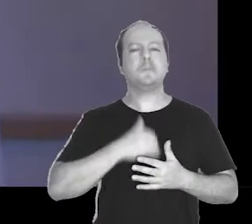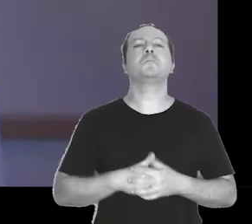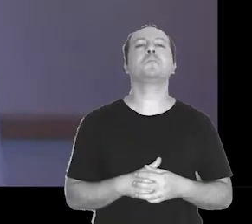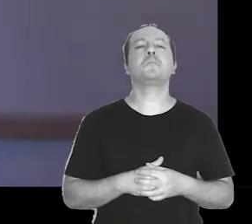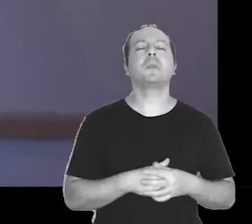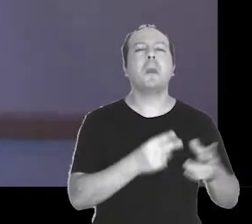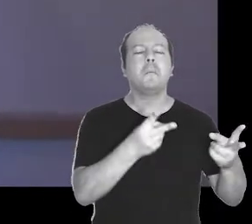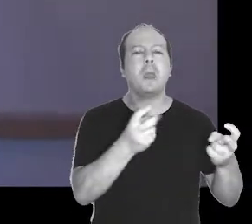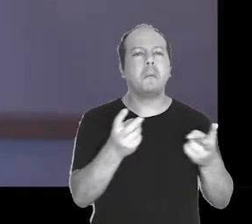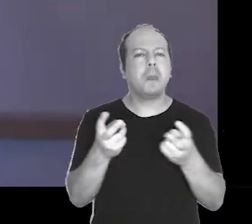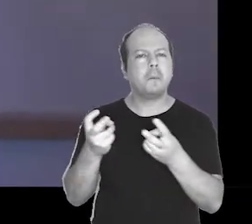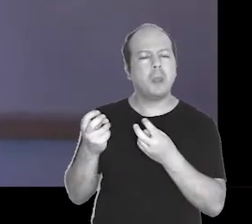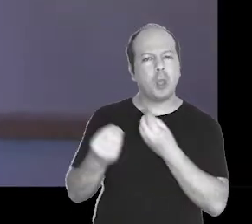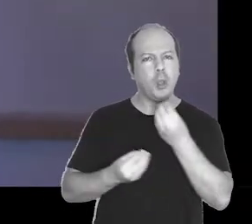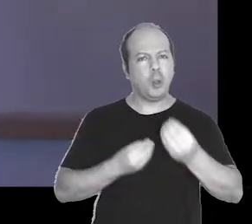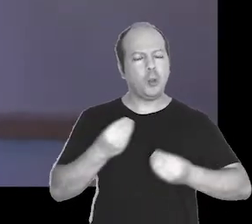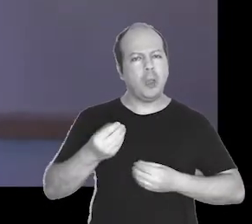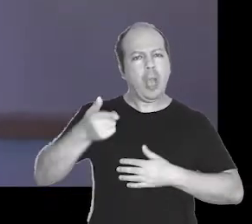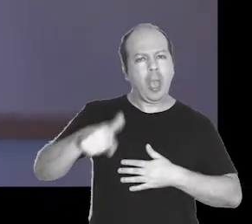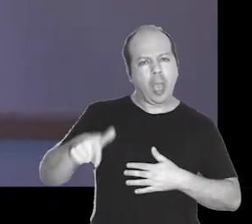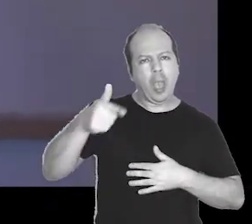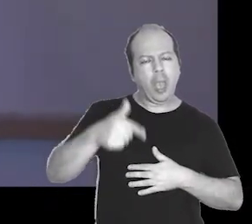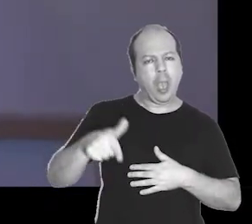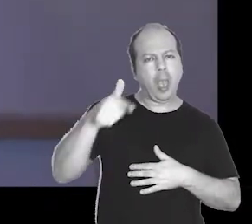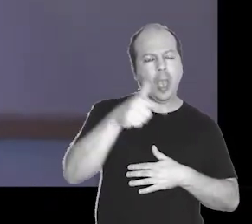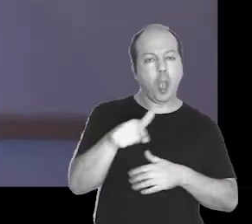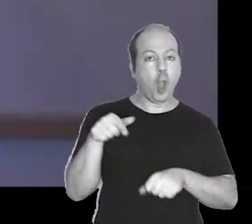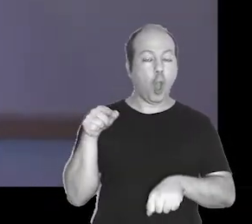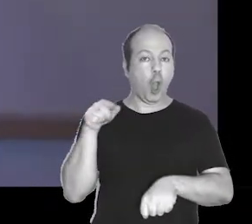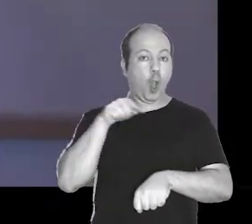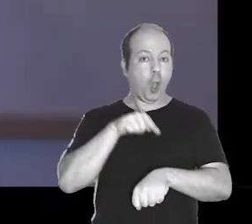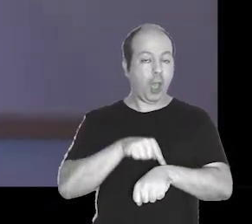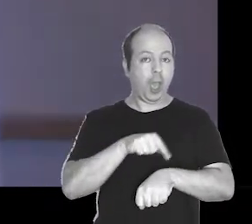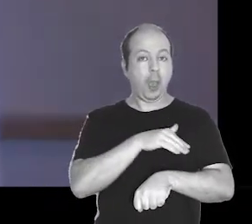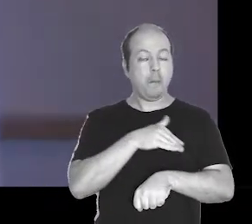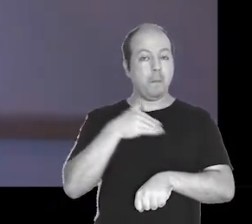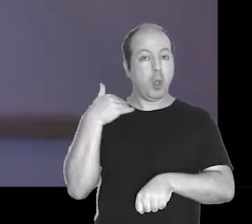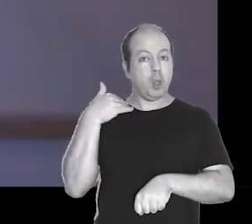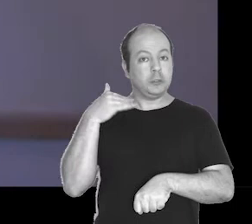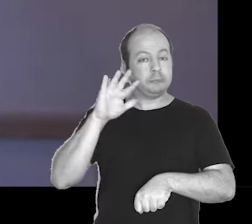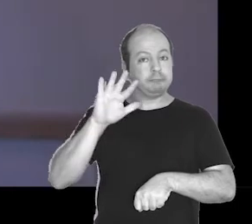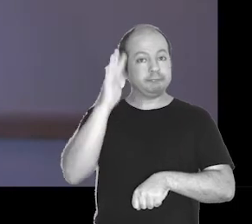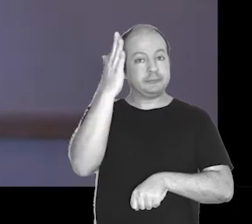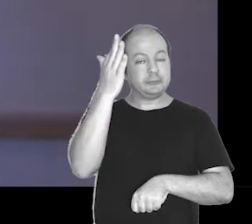Perceberam a repetição do horário em que a morte se deu?